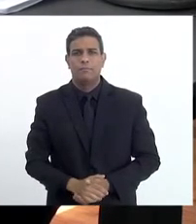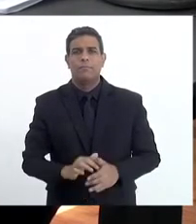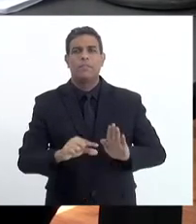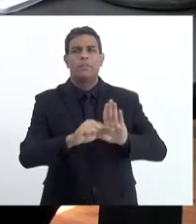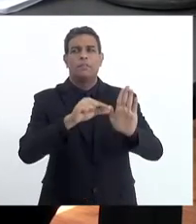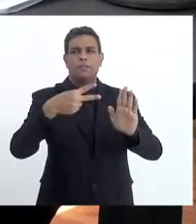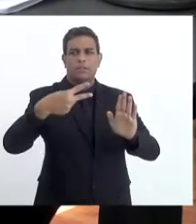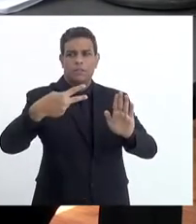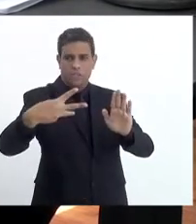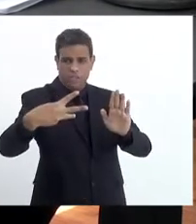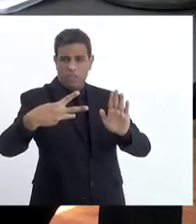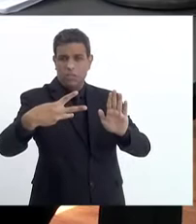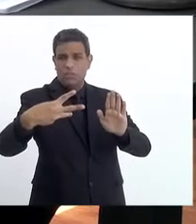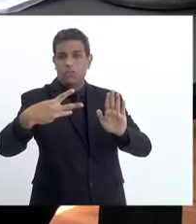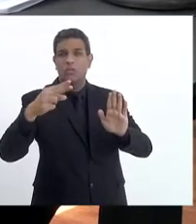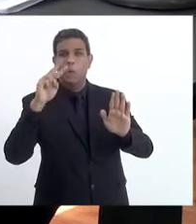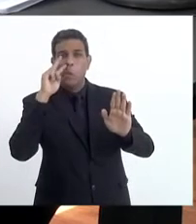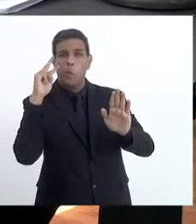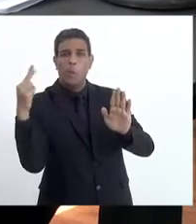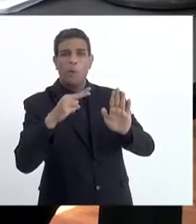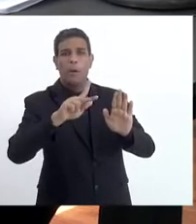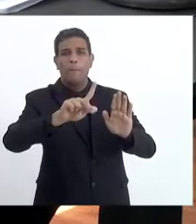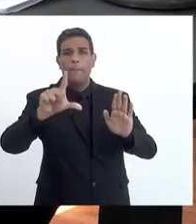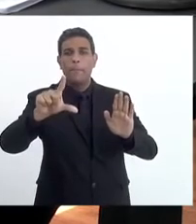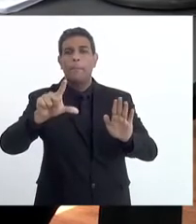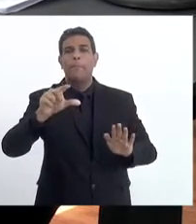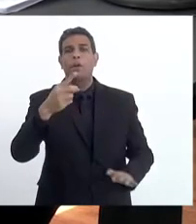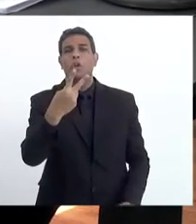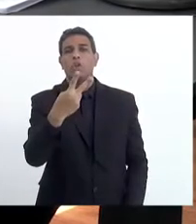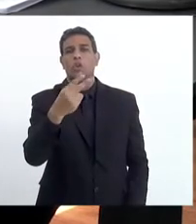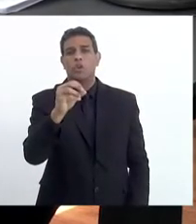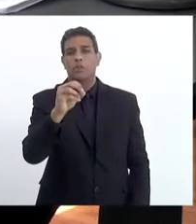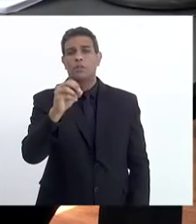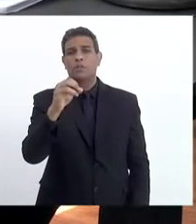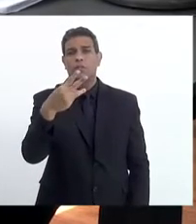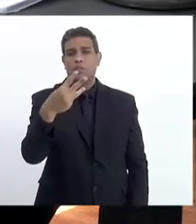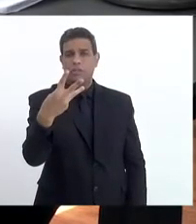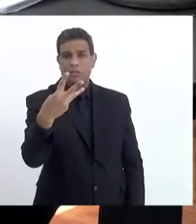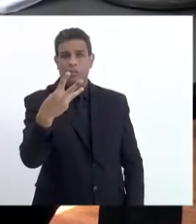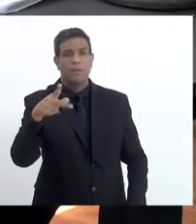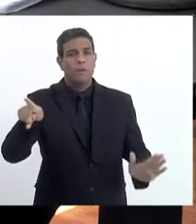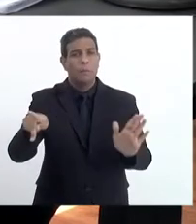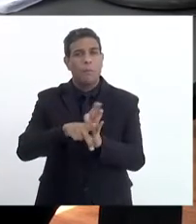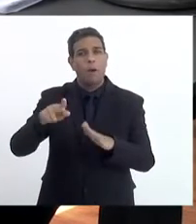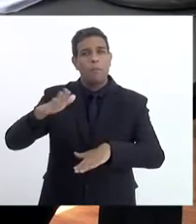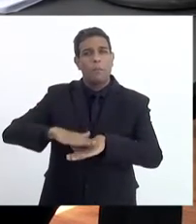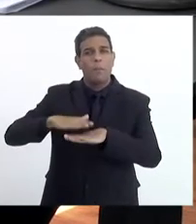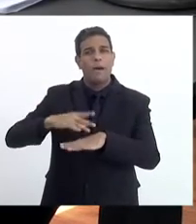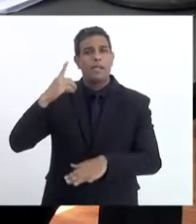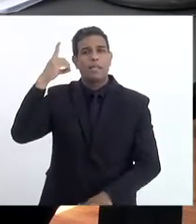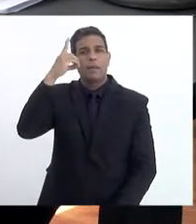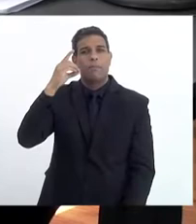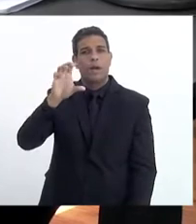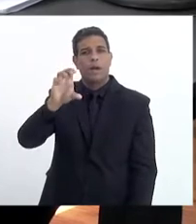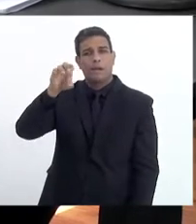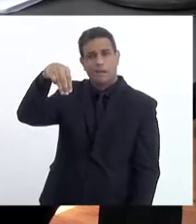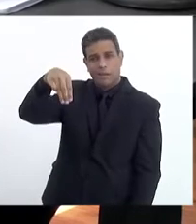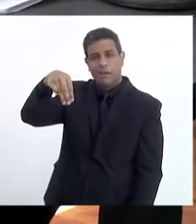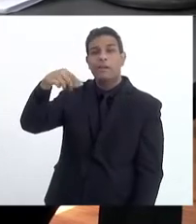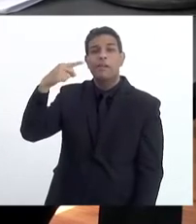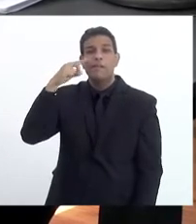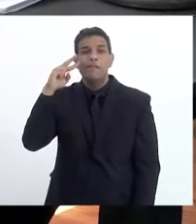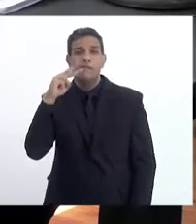23. Projeto de lei 2092/2016, autoria do deputado Carlos Mink. O parecer